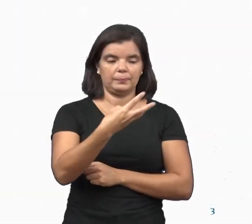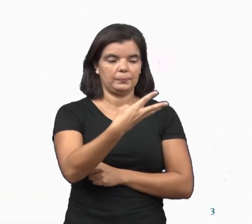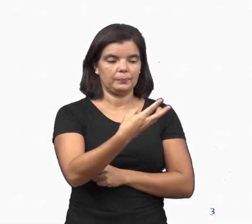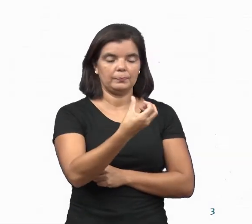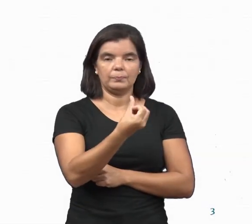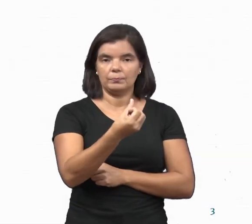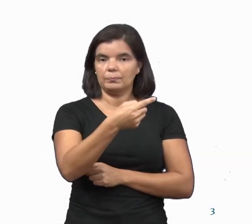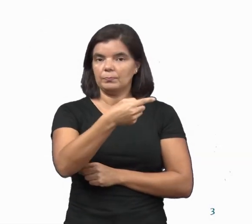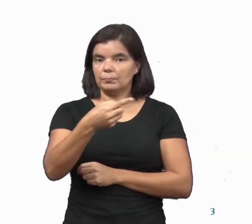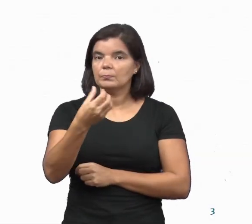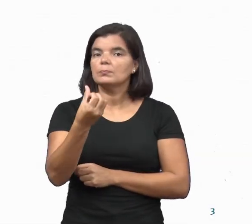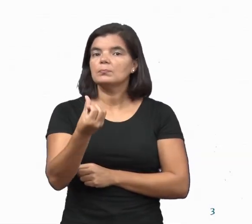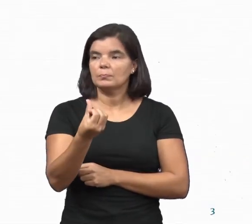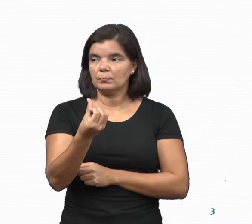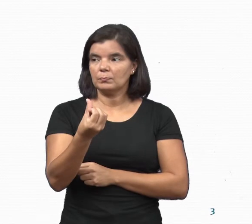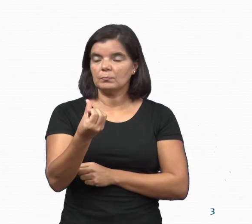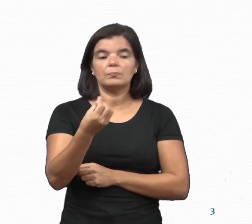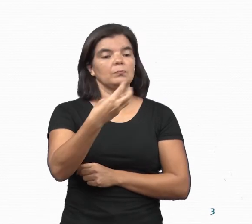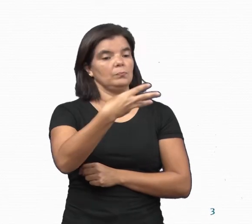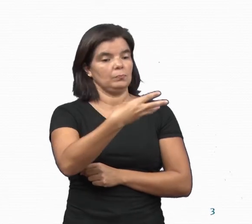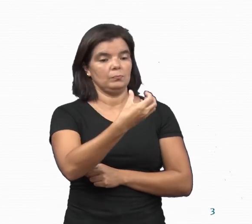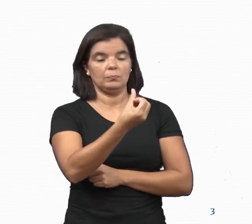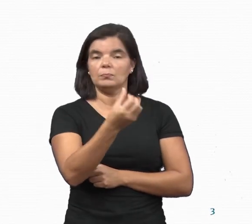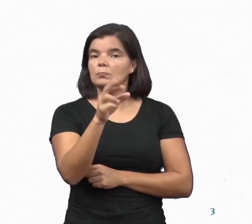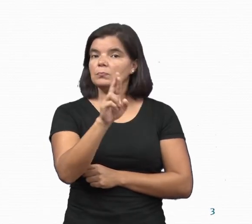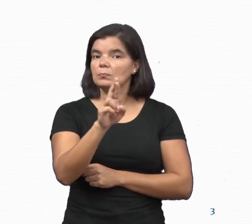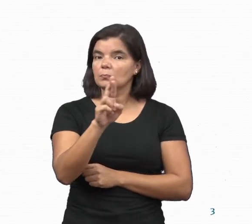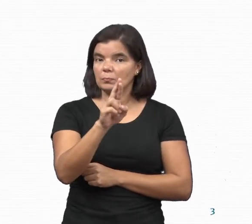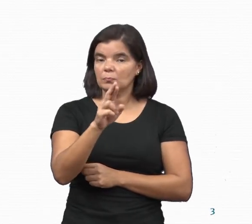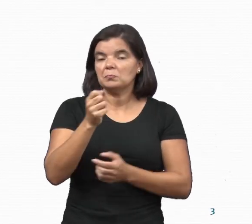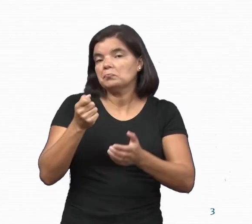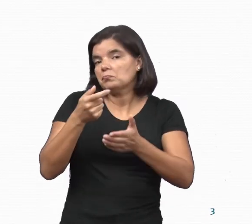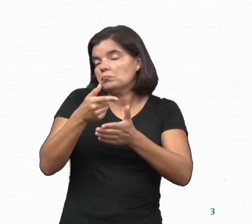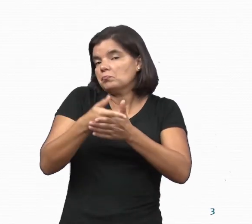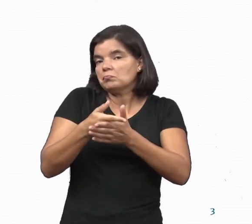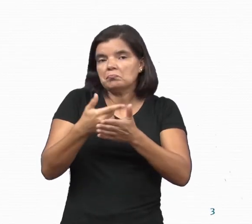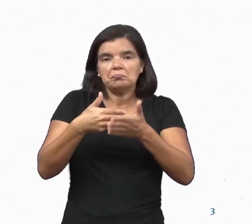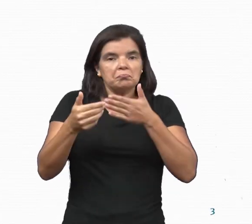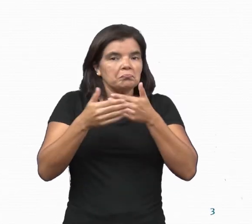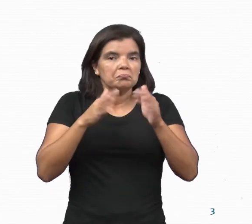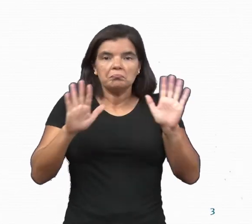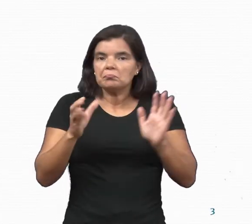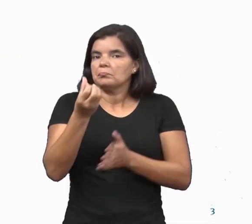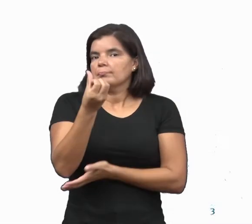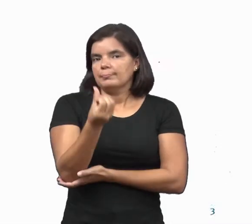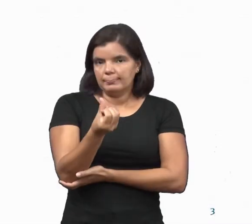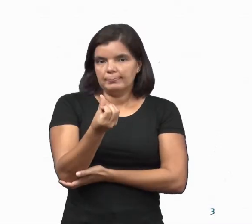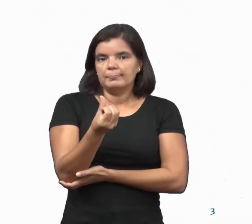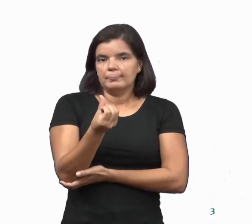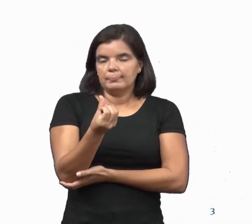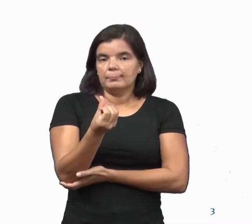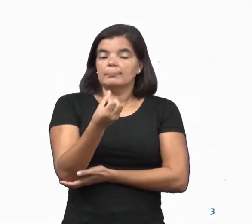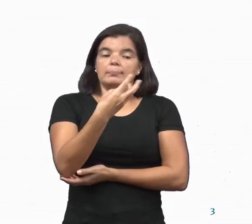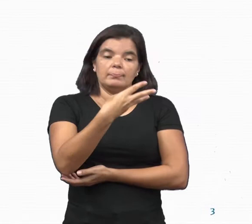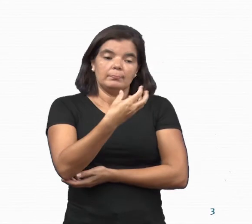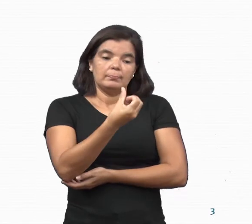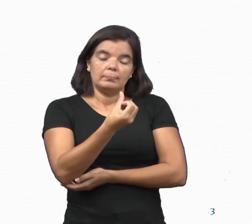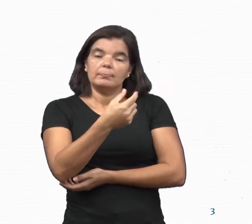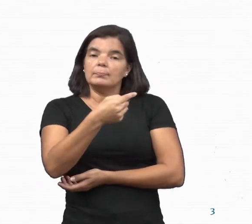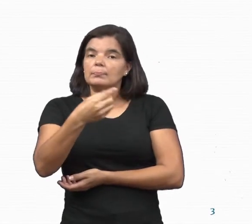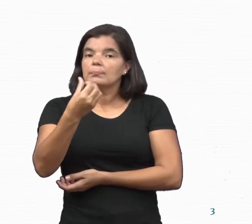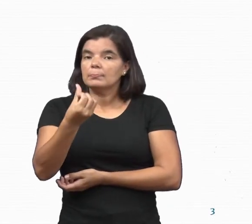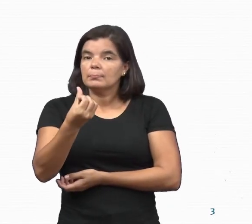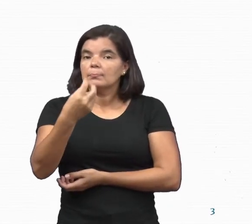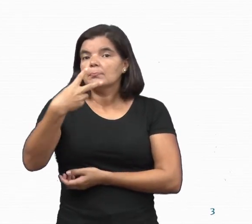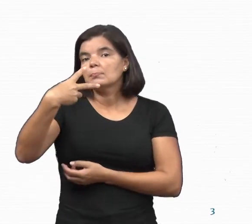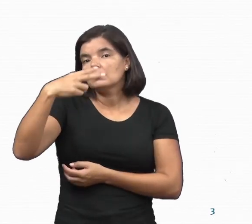36 menos 6. Eu tenho R$36 e vou comprar alguma coisa e gastar R$6. 36 menos 6,